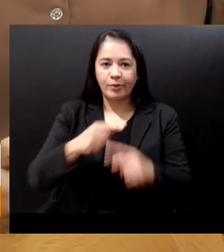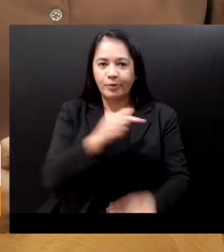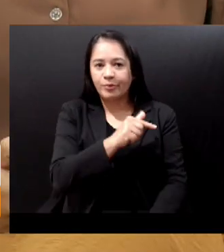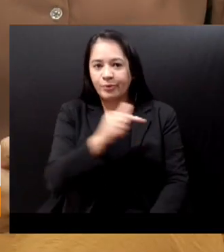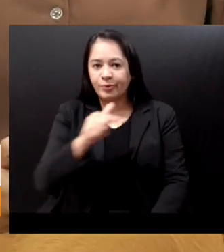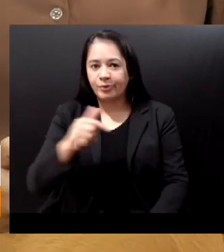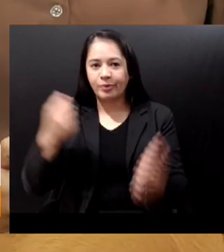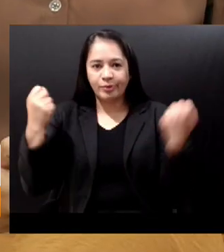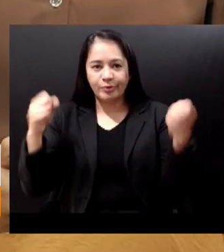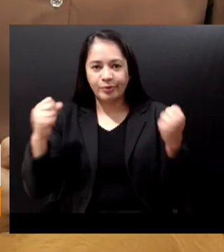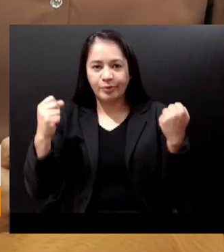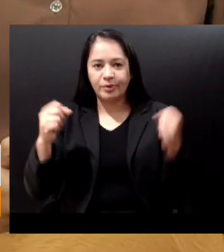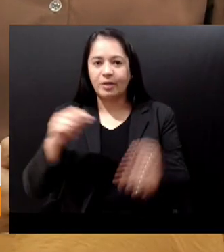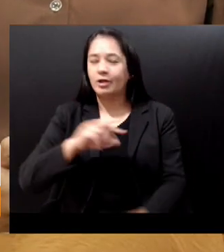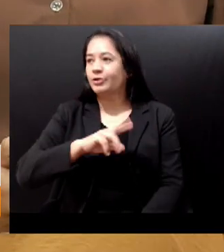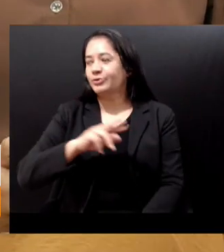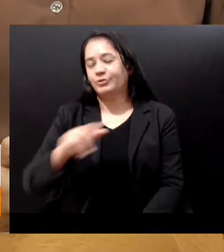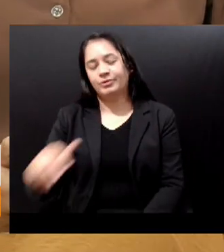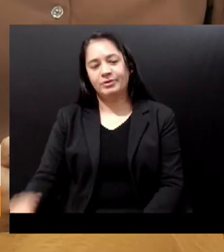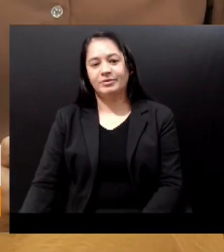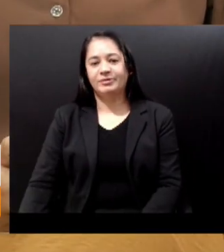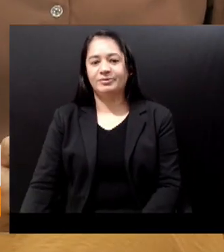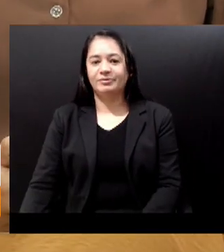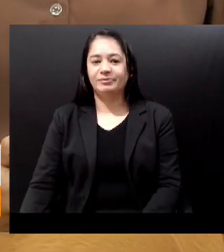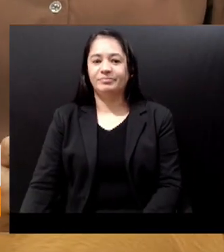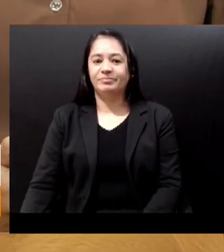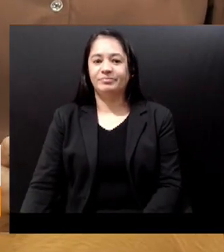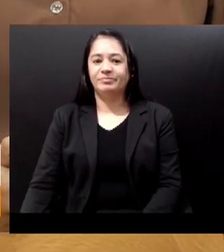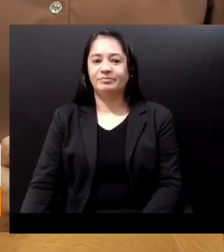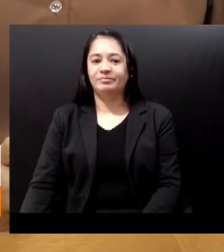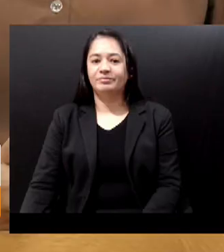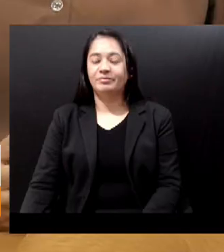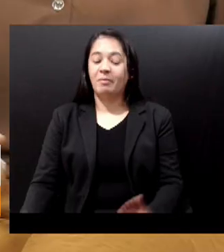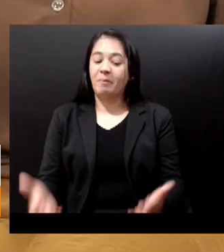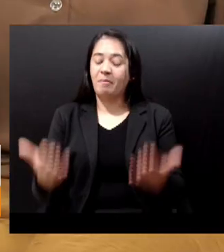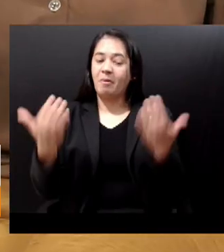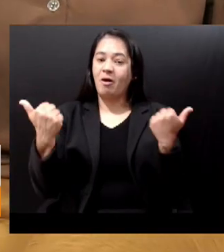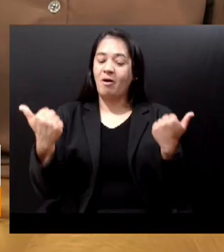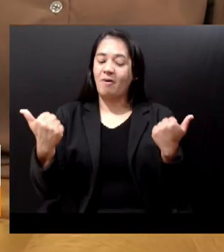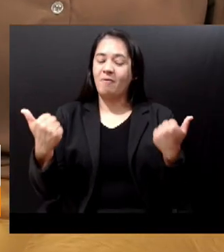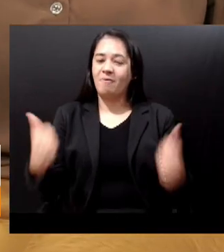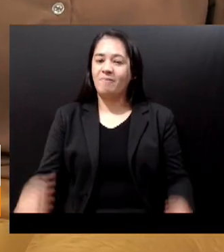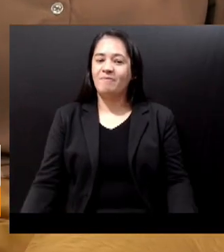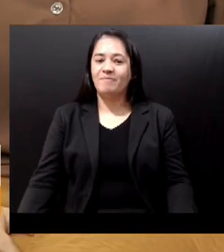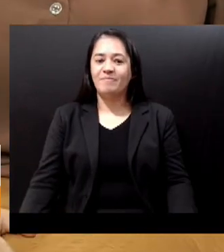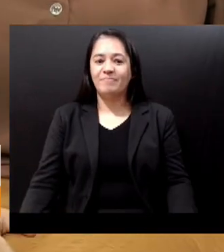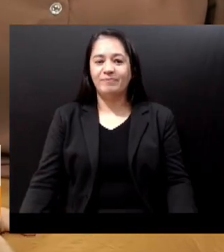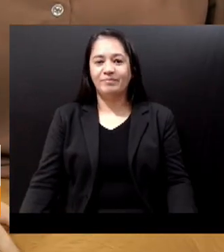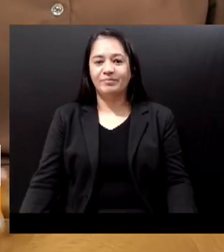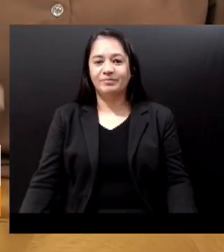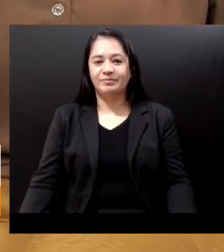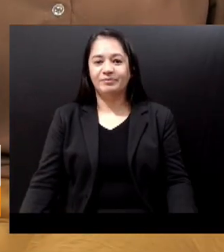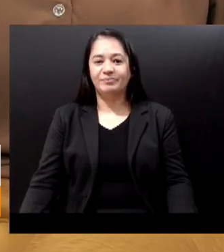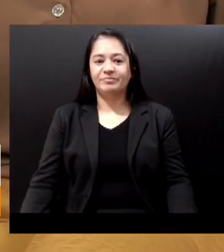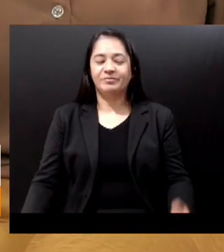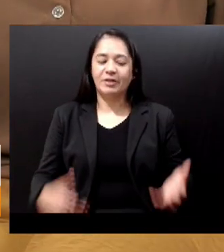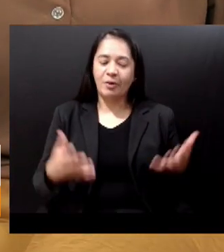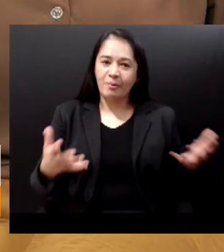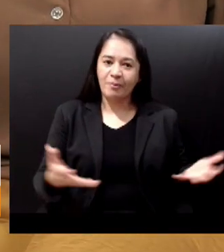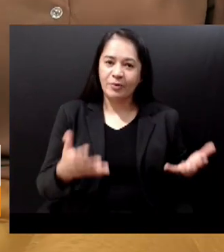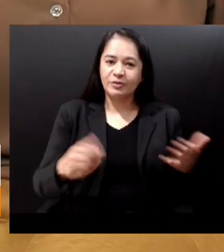É verdade, né? Então, gente, bora lá! É isso mesmo. Motivação, disciplina